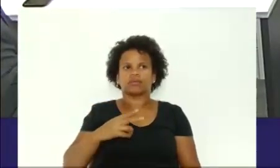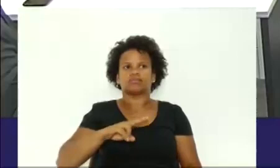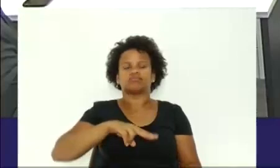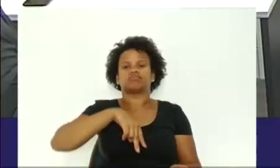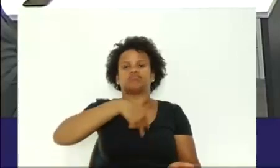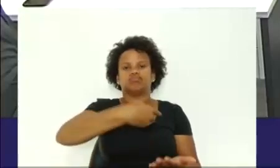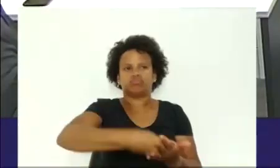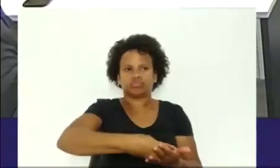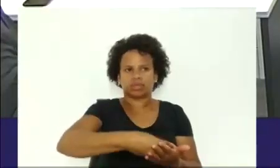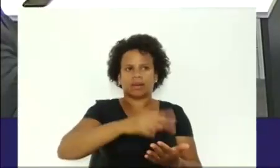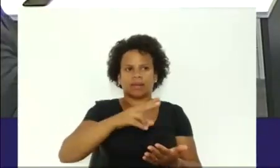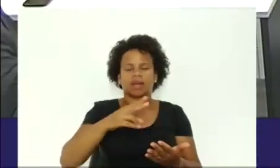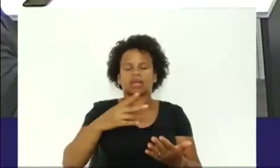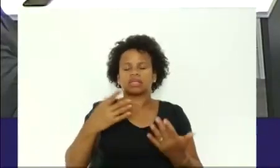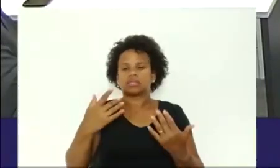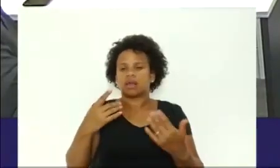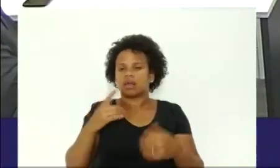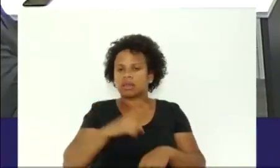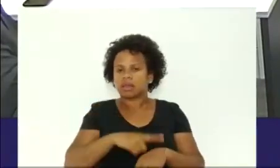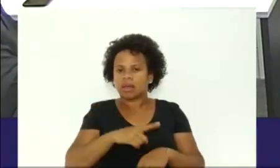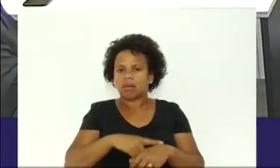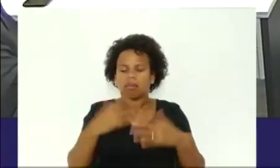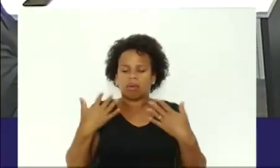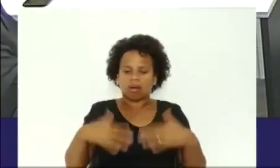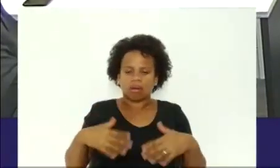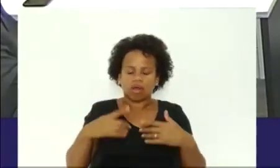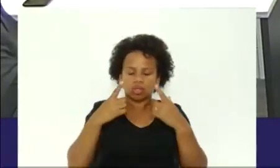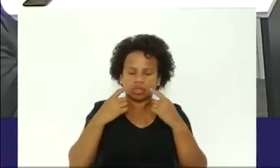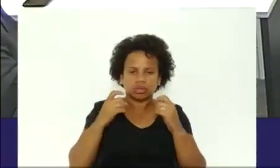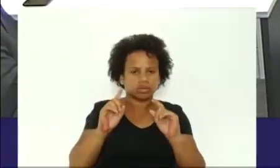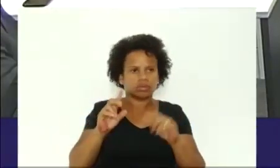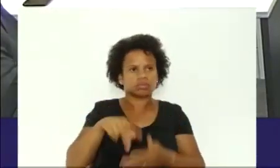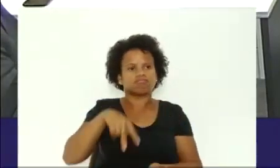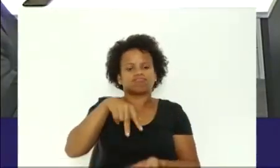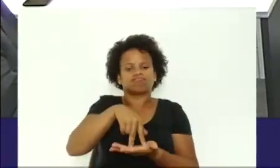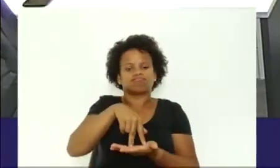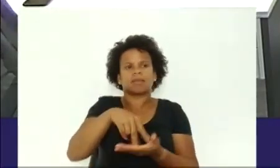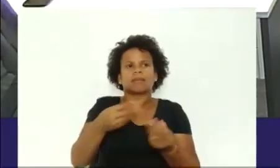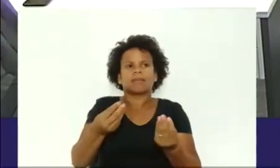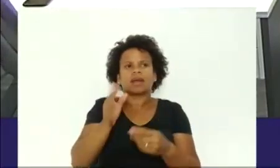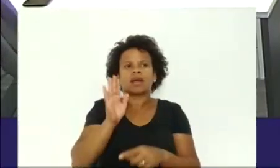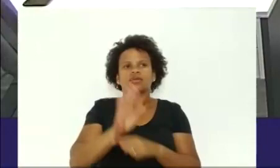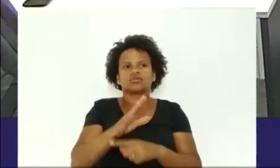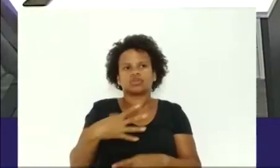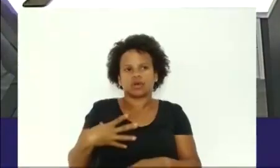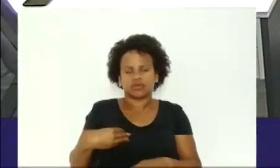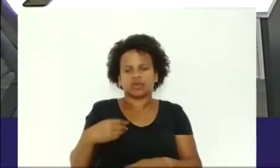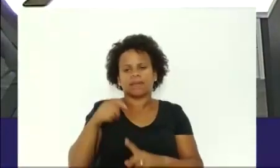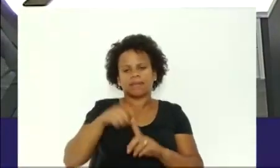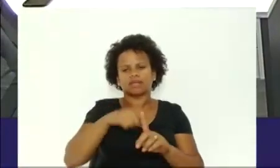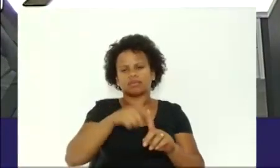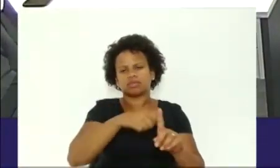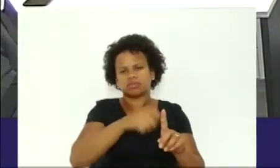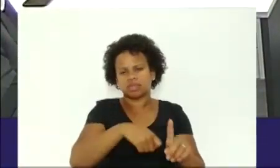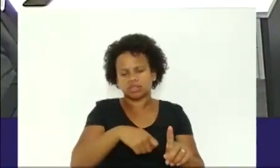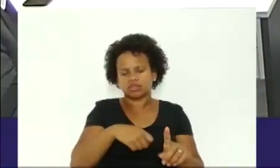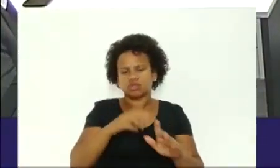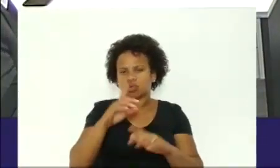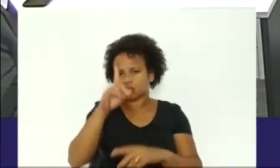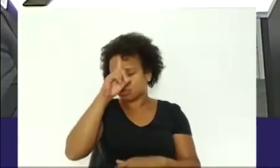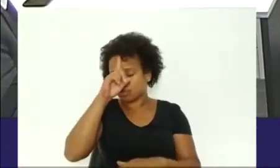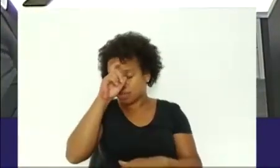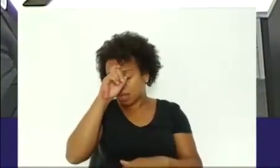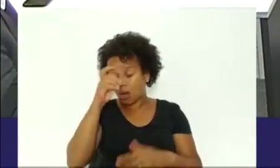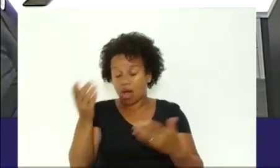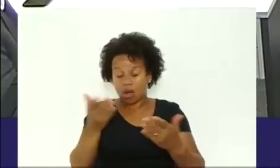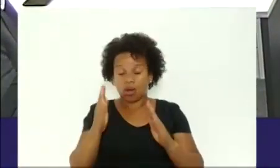para lamentar, pois sempre esteve em pé por seu filho. Depois de meses no hospital e agora em casa, reconhece a ajuda